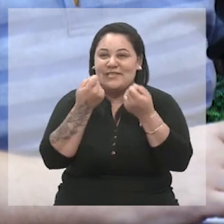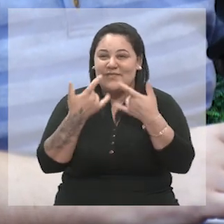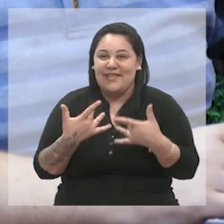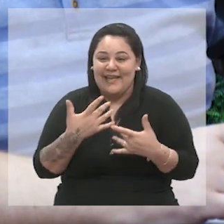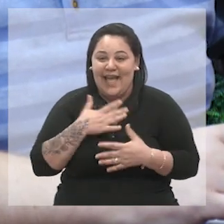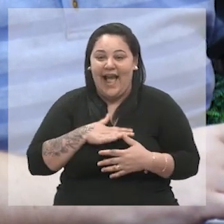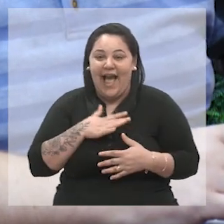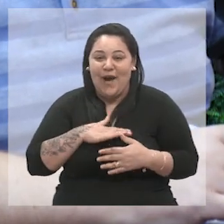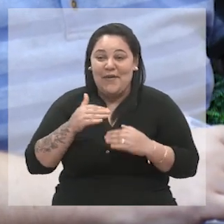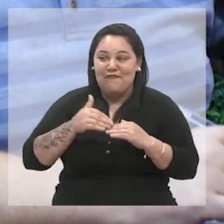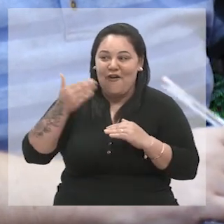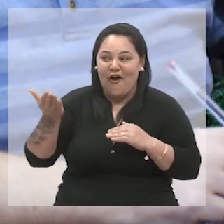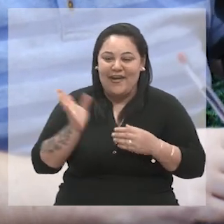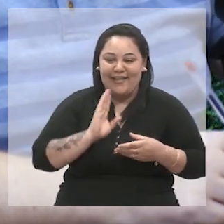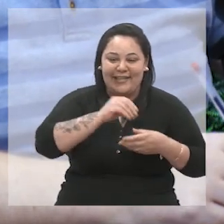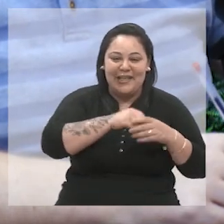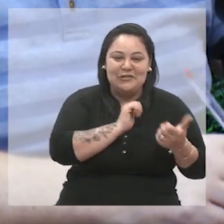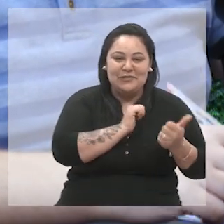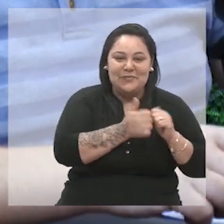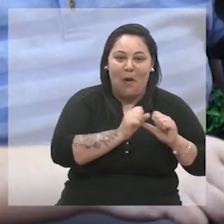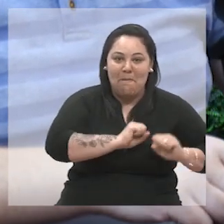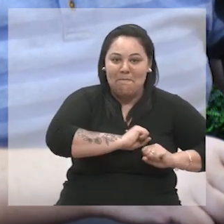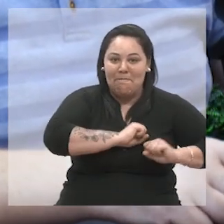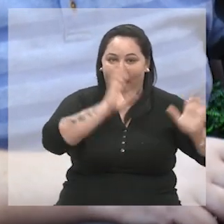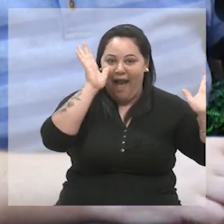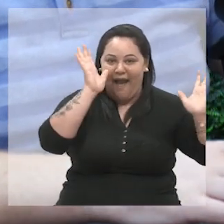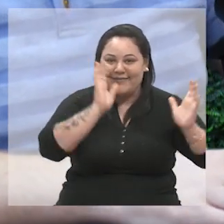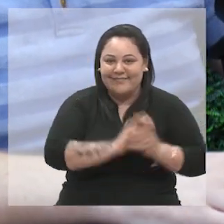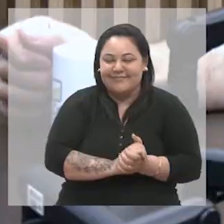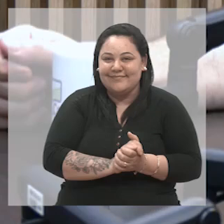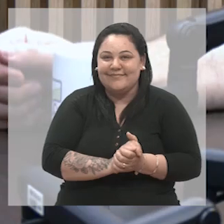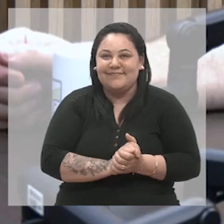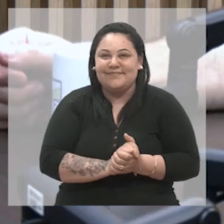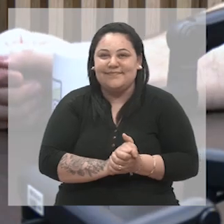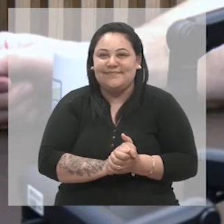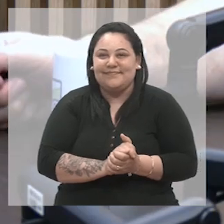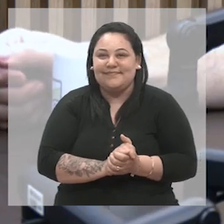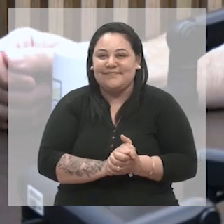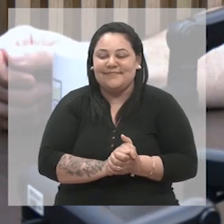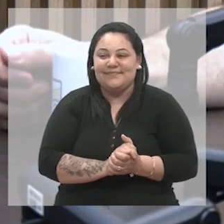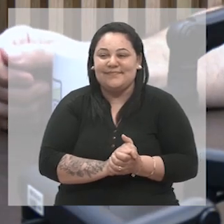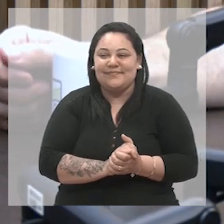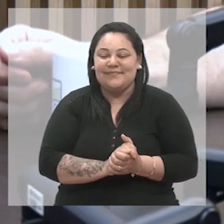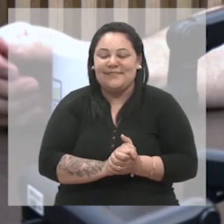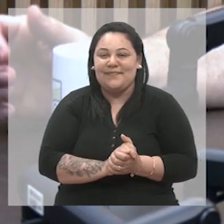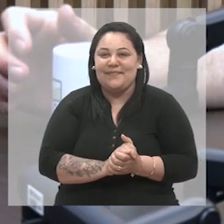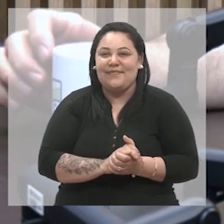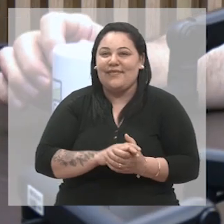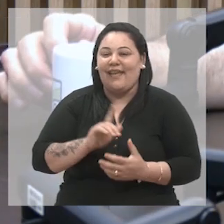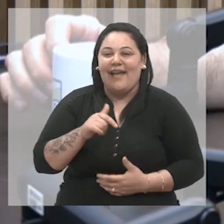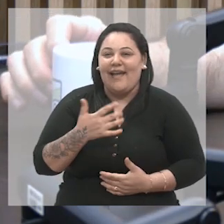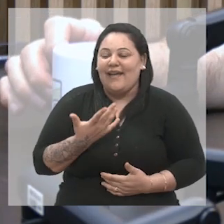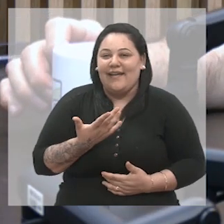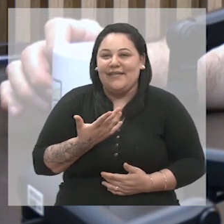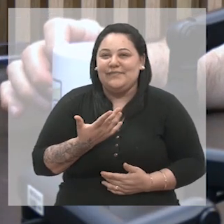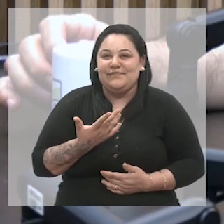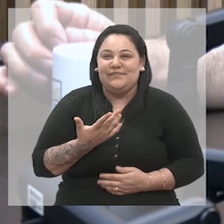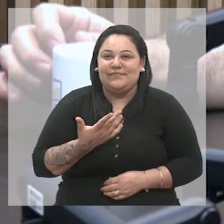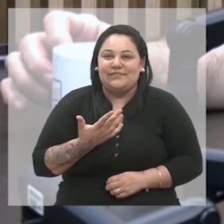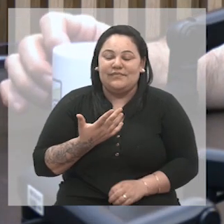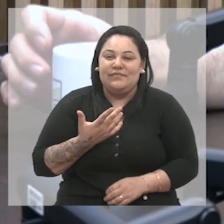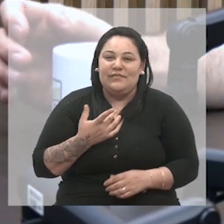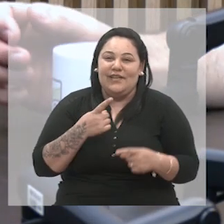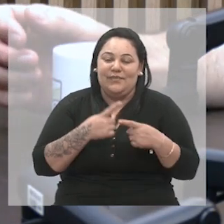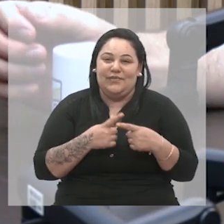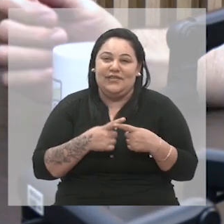calmaria fora das quatro linhas e essa explosão dentro da quadra. Isso é muito de